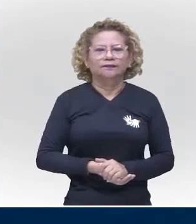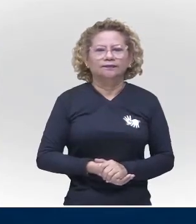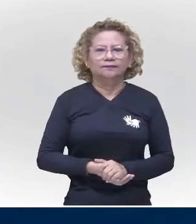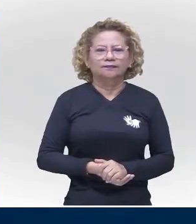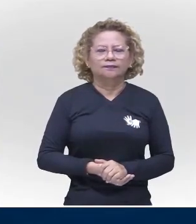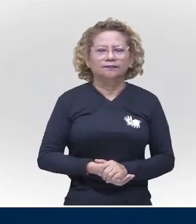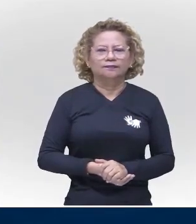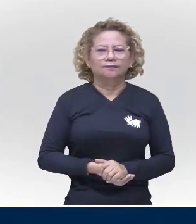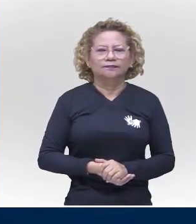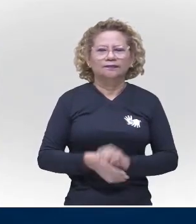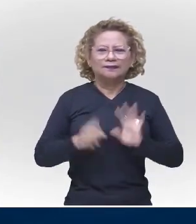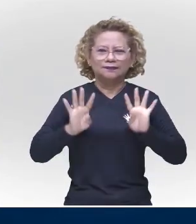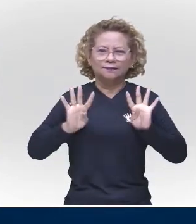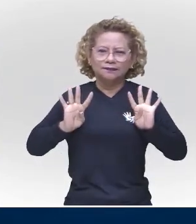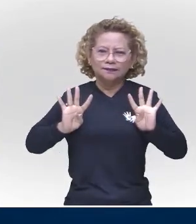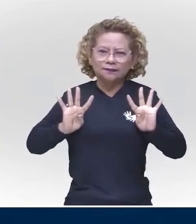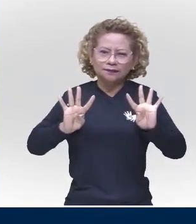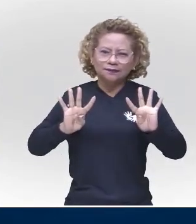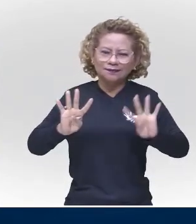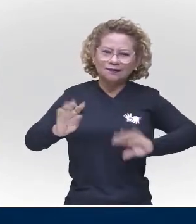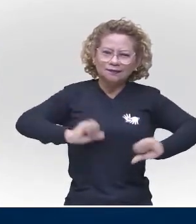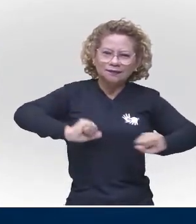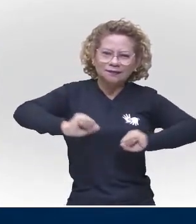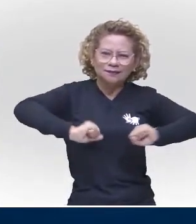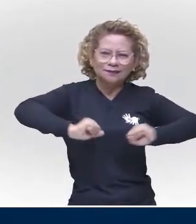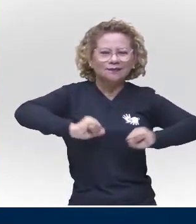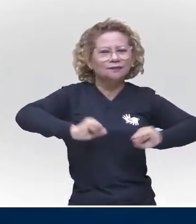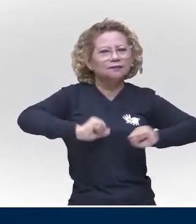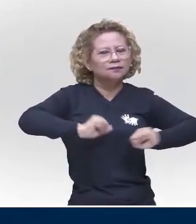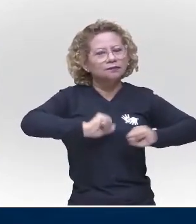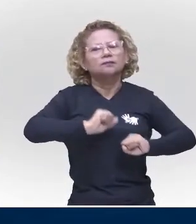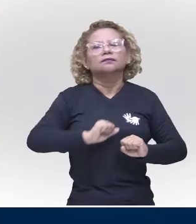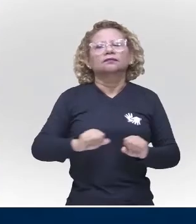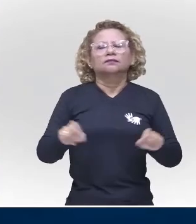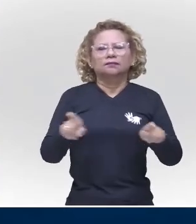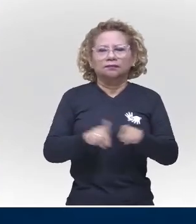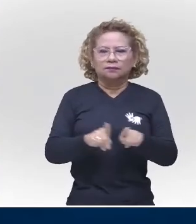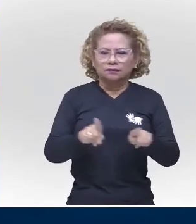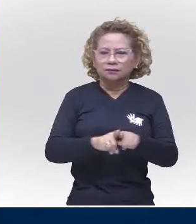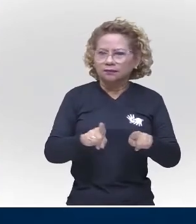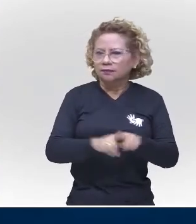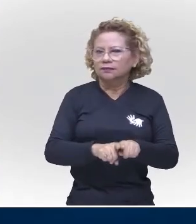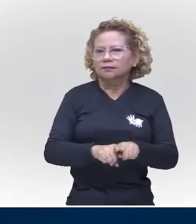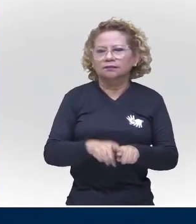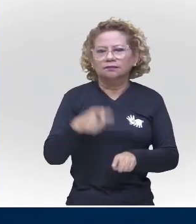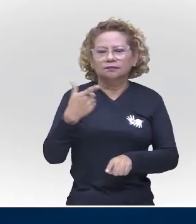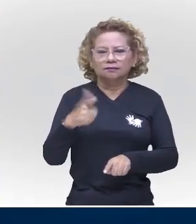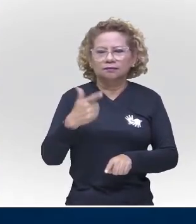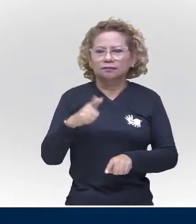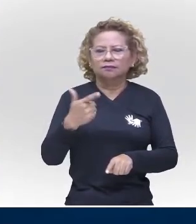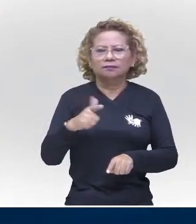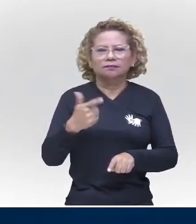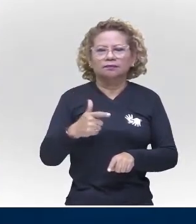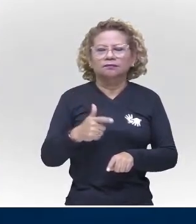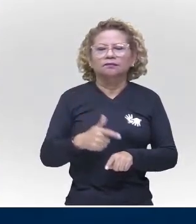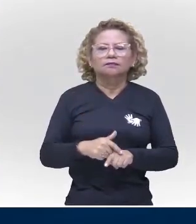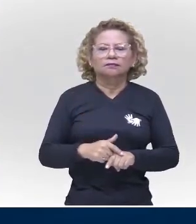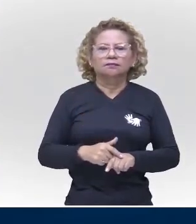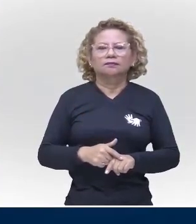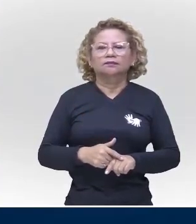Prosseguindo, também nós temos aqui a corrida, que é lá do atletismo, um esporte